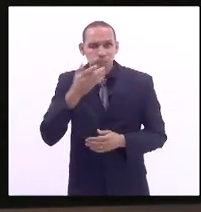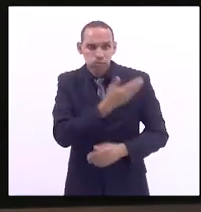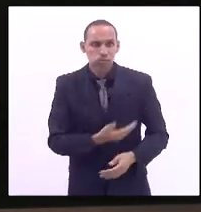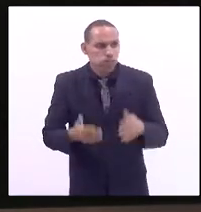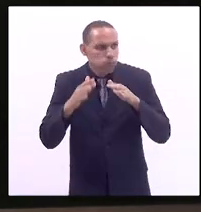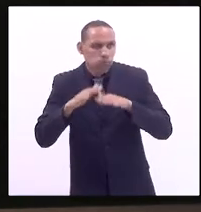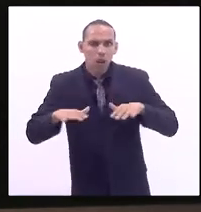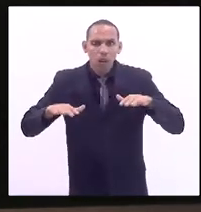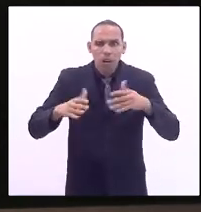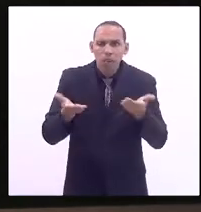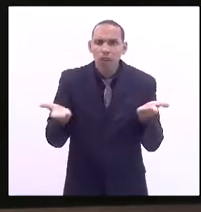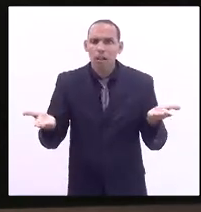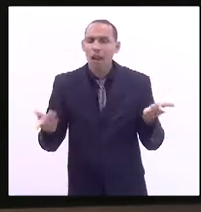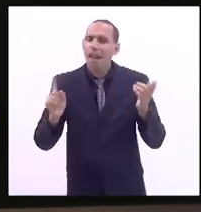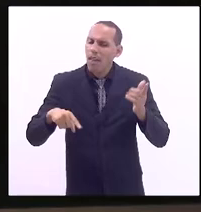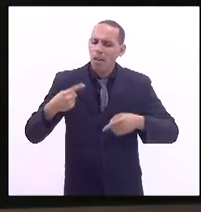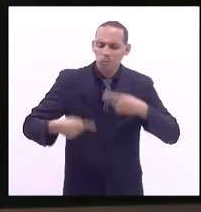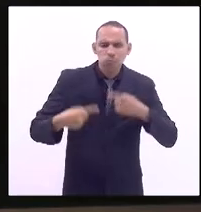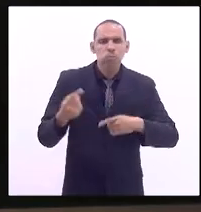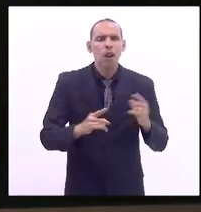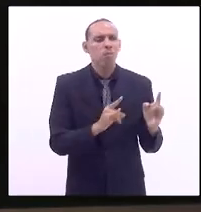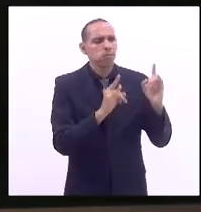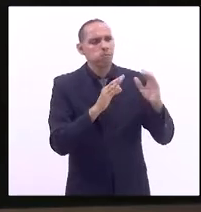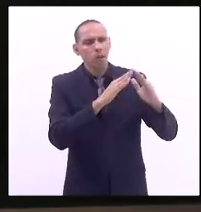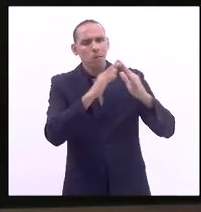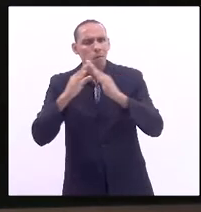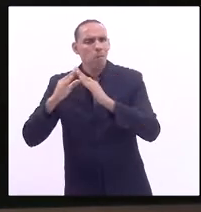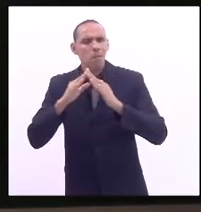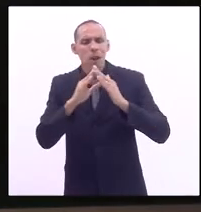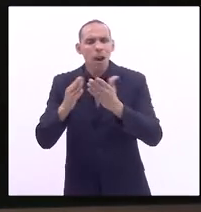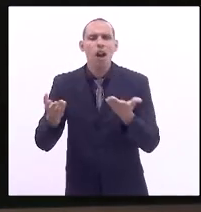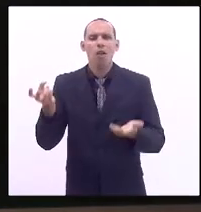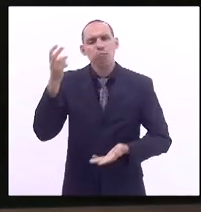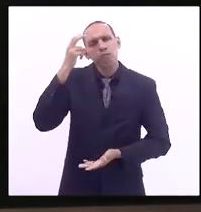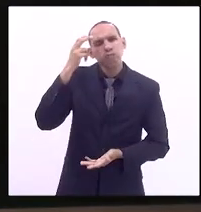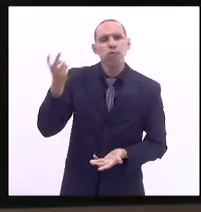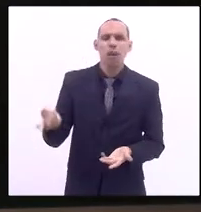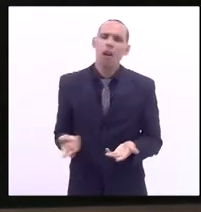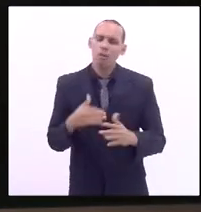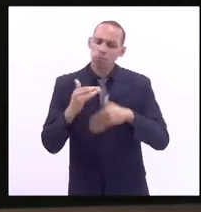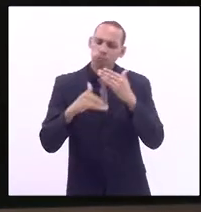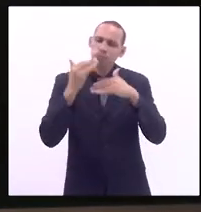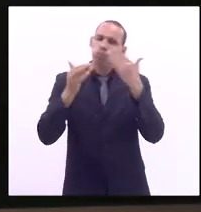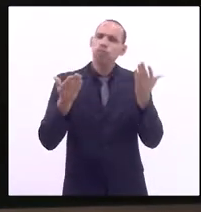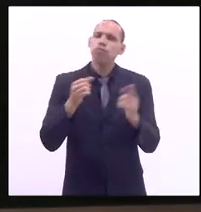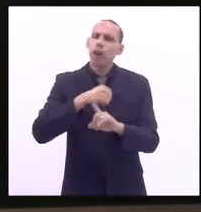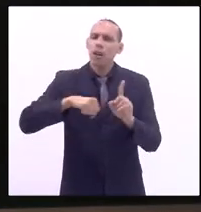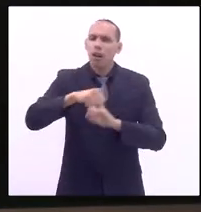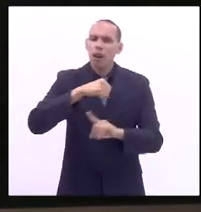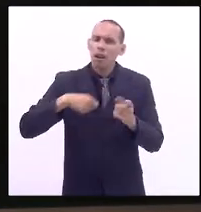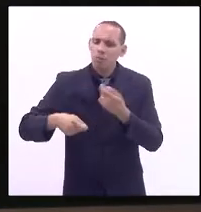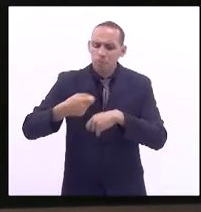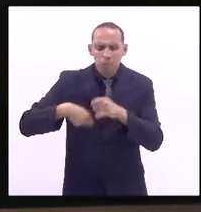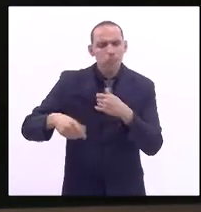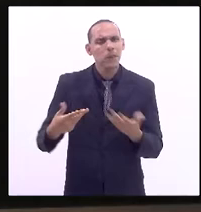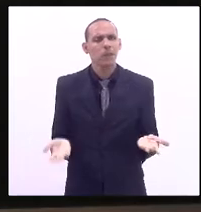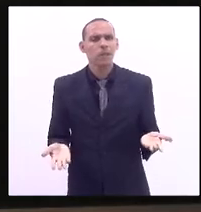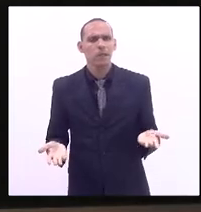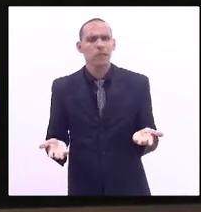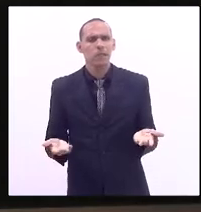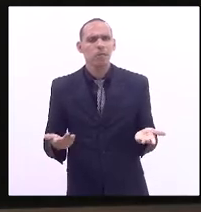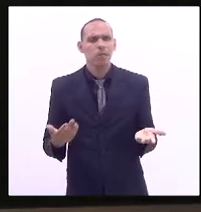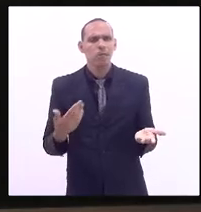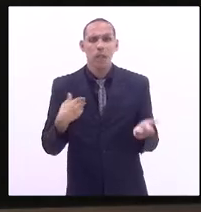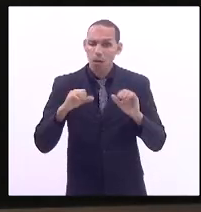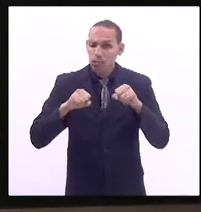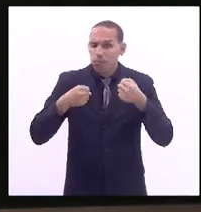ele deve servir para políticas de habitação culturais por Desenvolvimento Social e econômico e